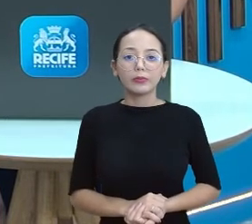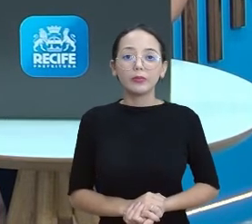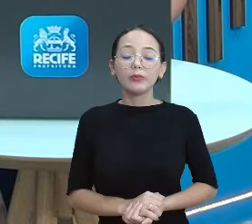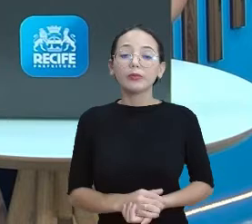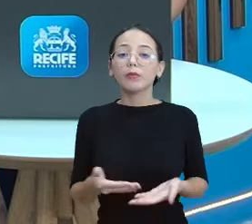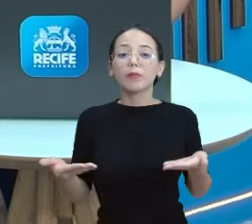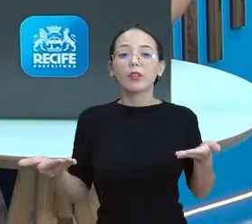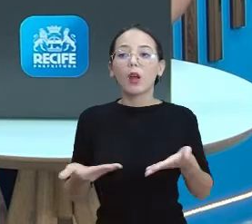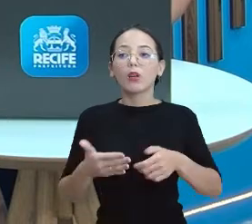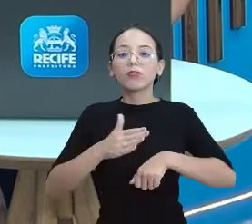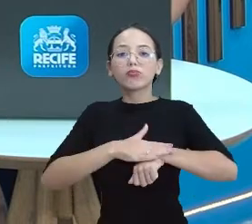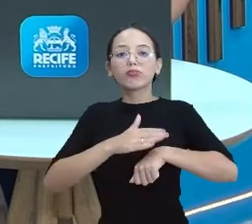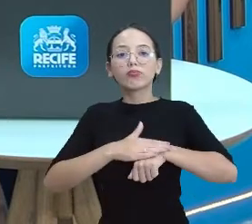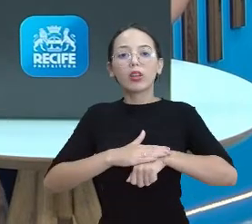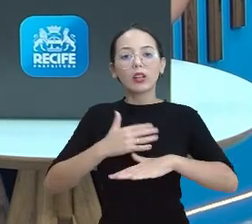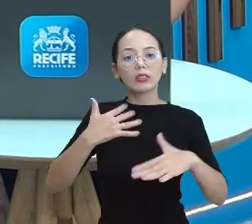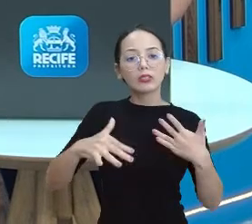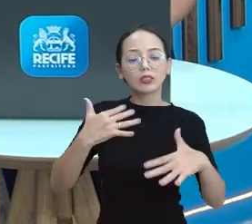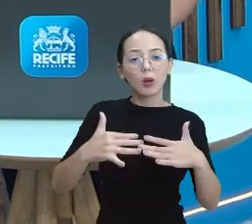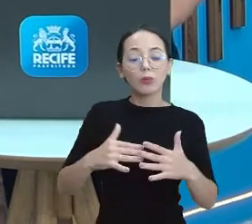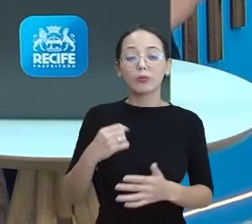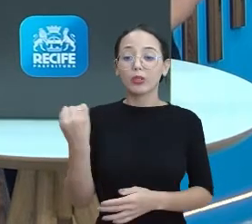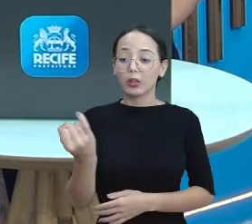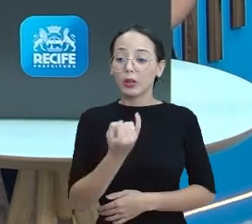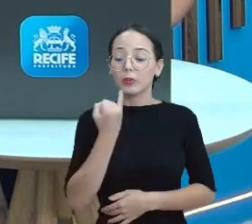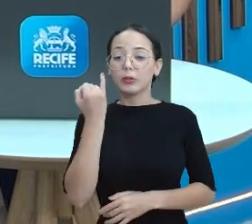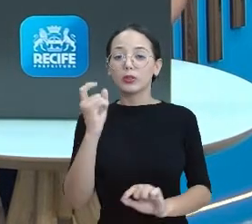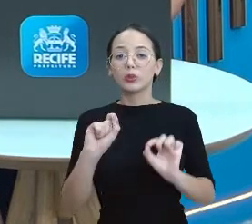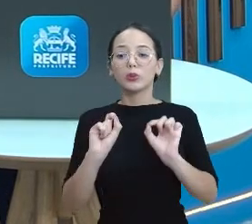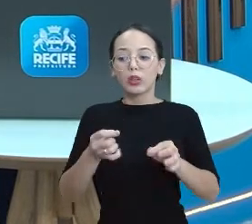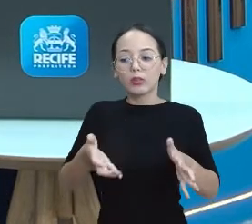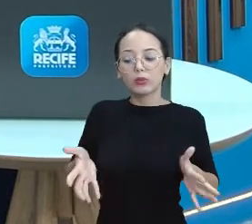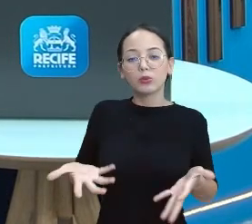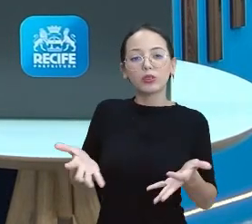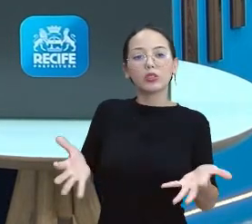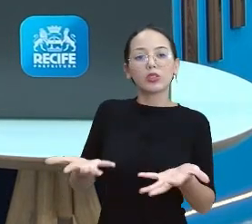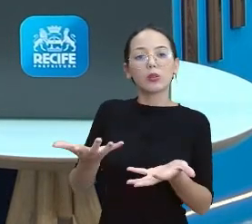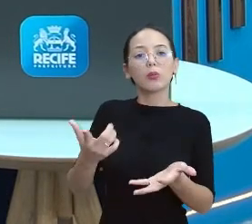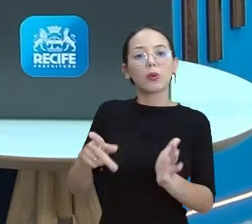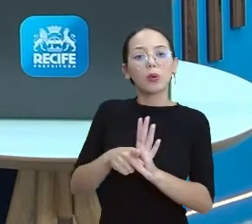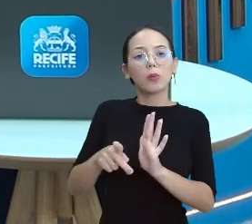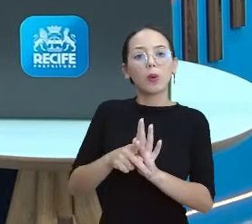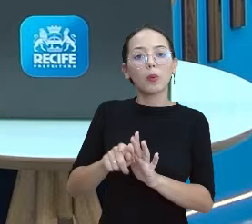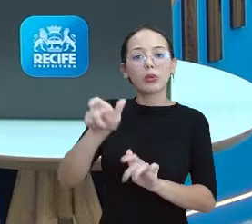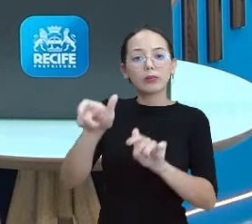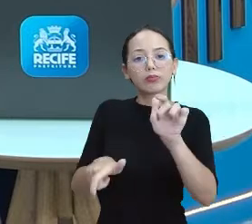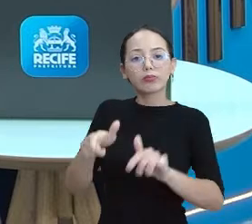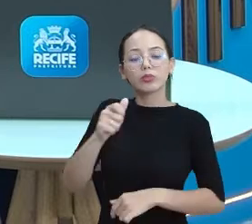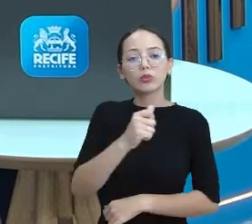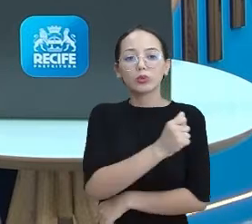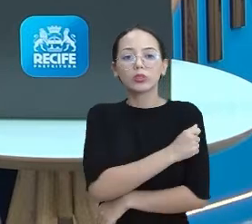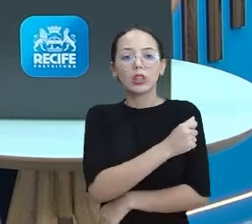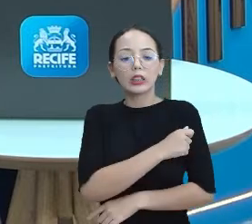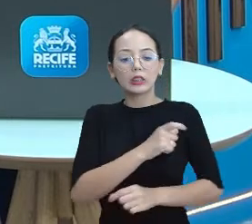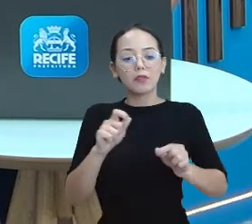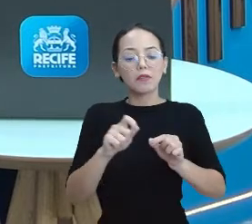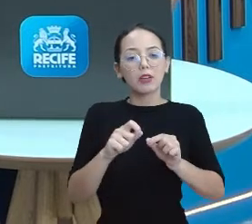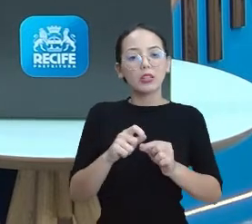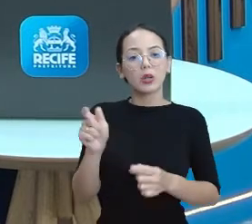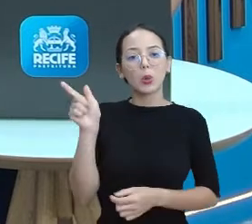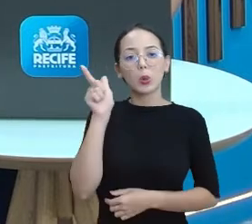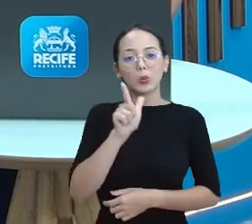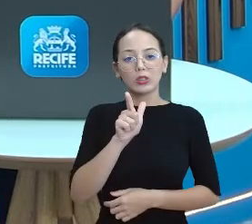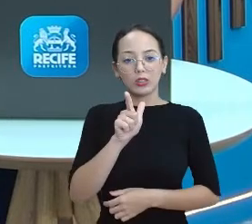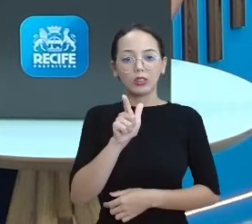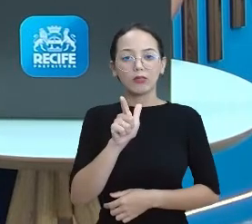Na ação, uma coisa importante é o estímulo que a gente dá para esse estudante fazer, para esse